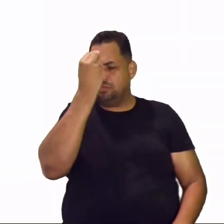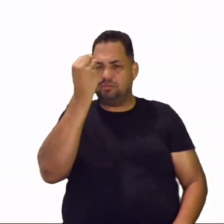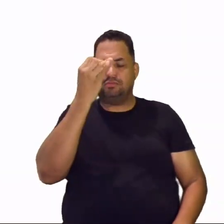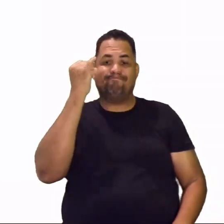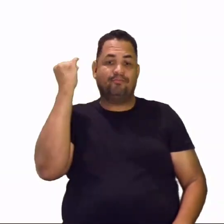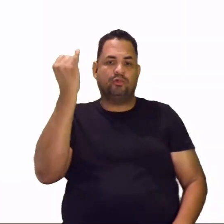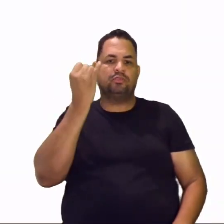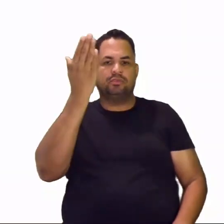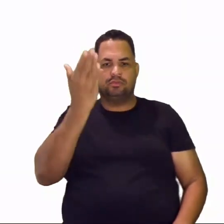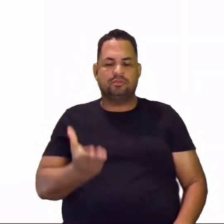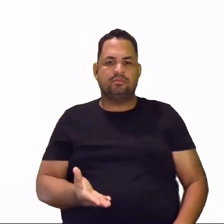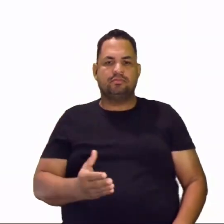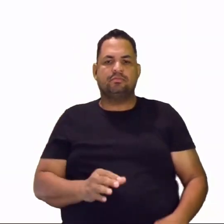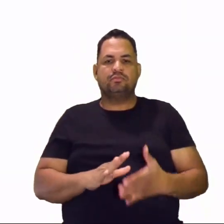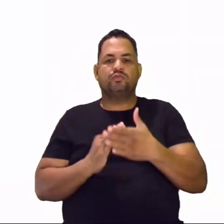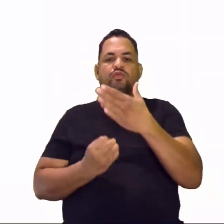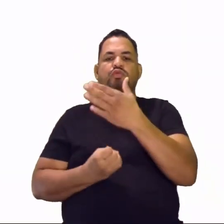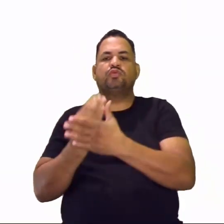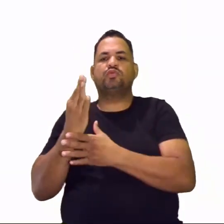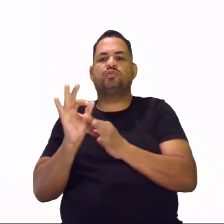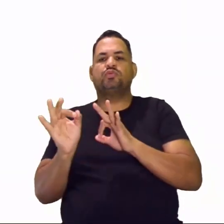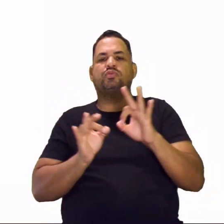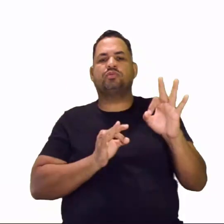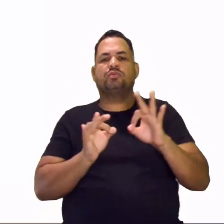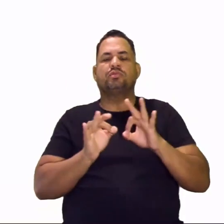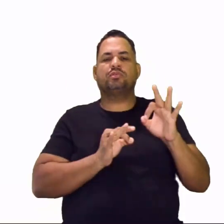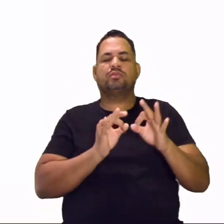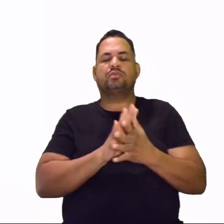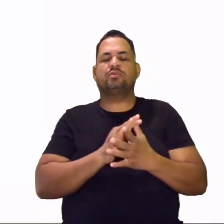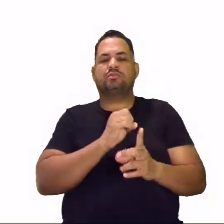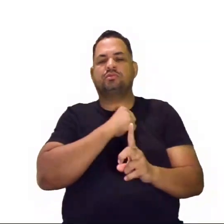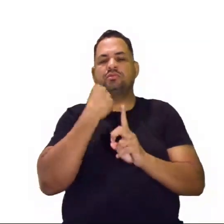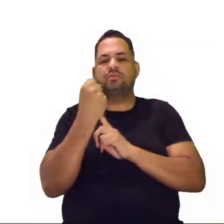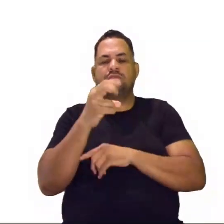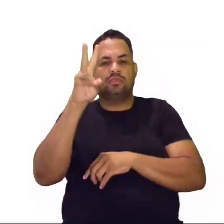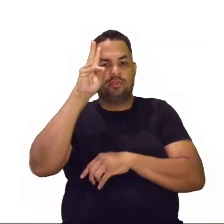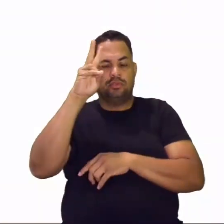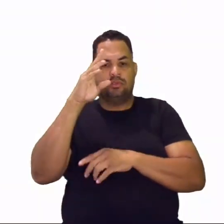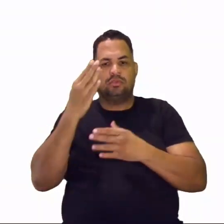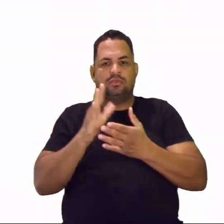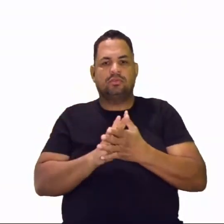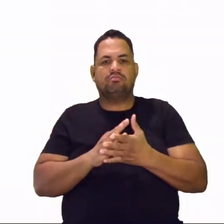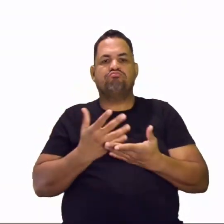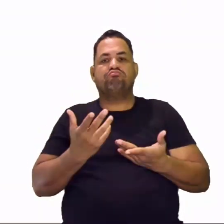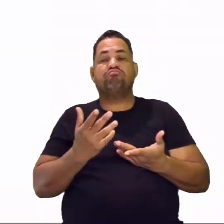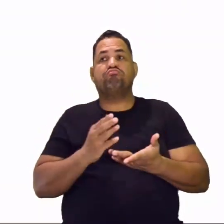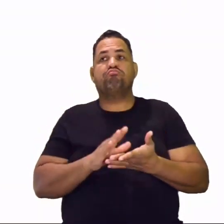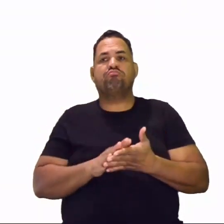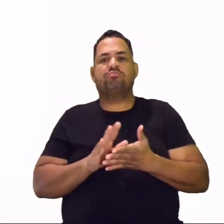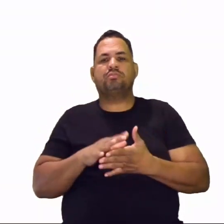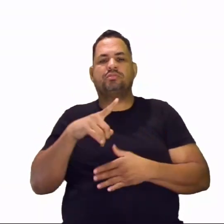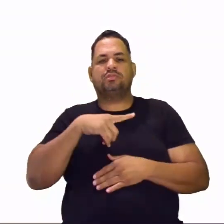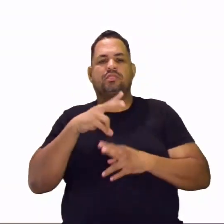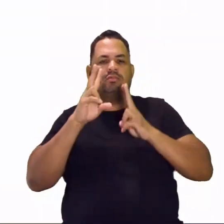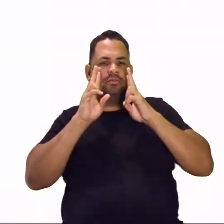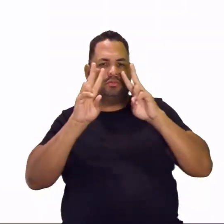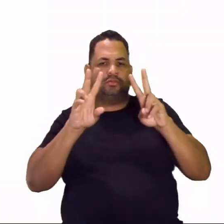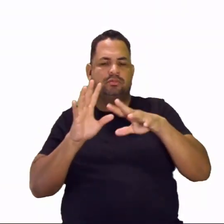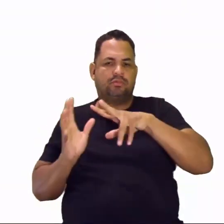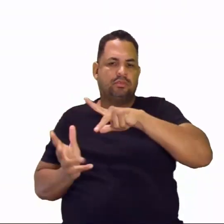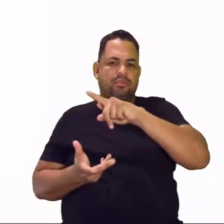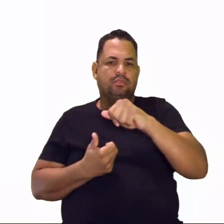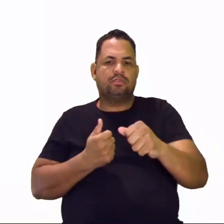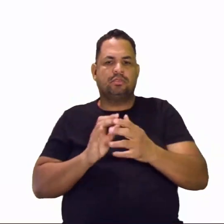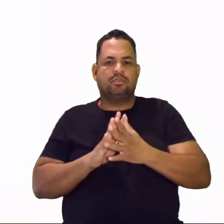importante. Fruto de uma construção histórica e social por alguém que tinha essa visão de mundo e esses